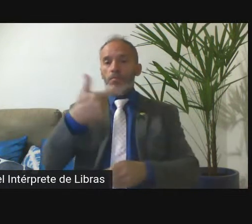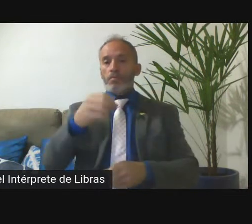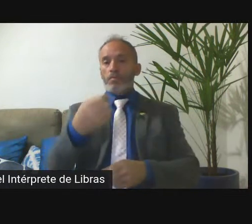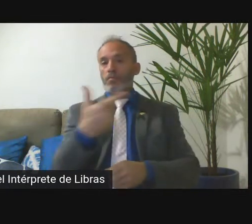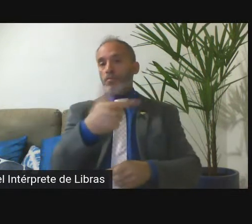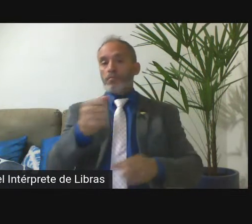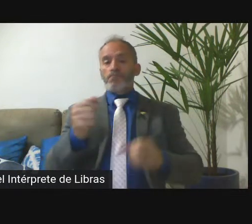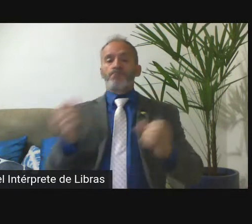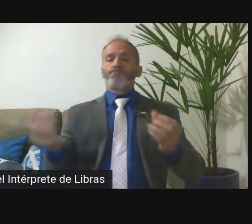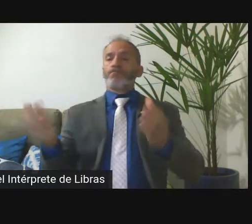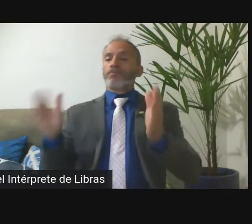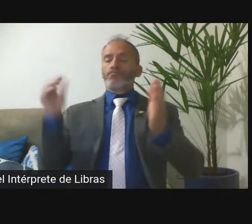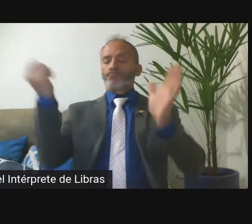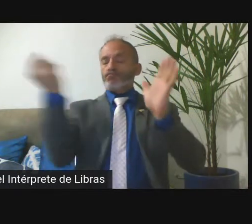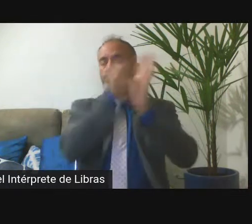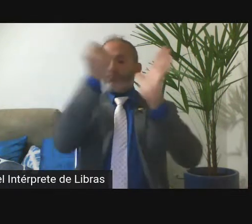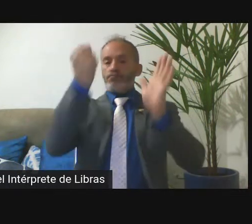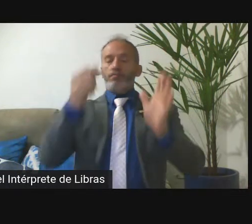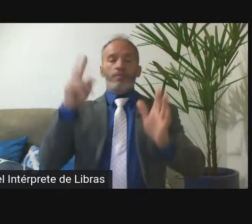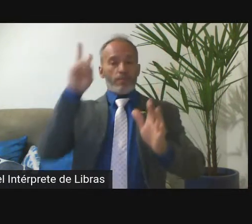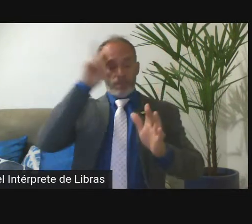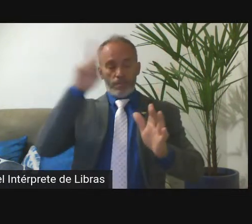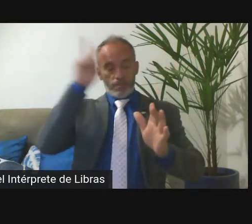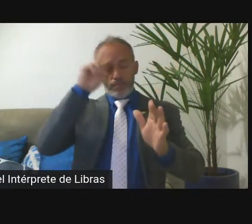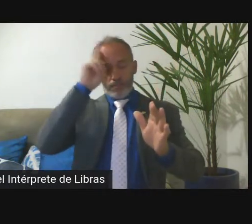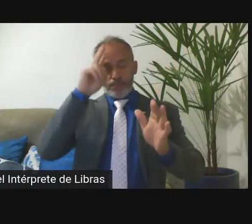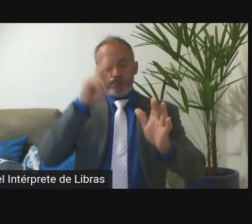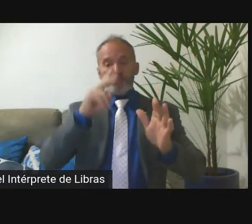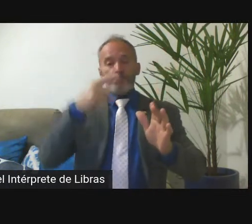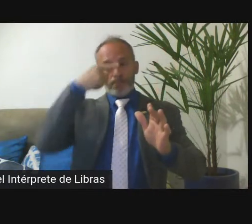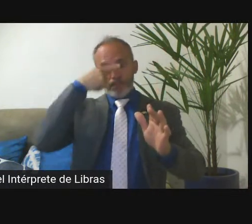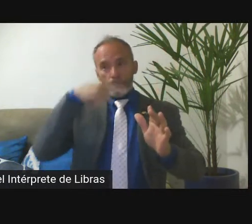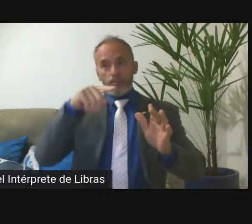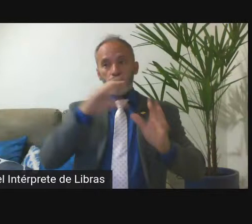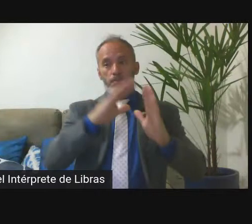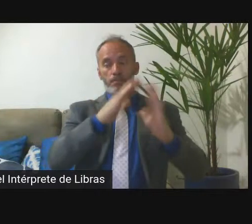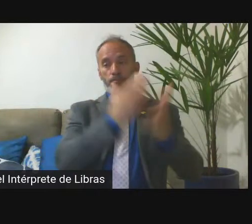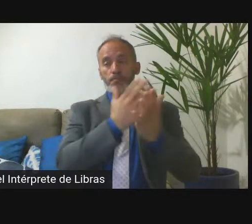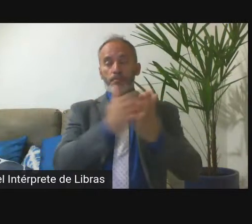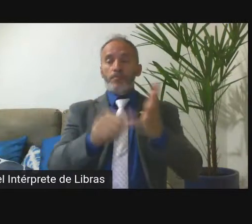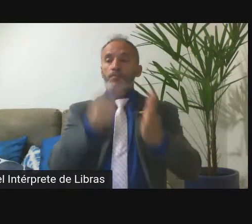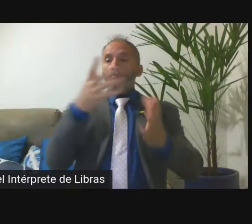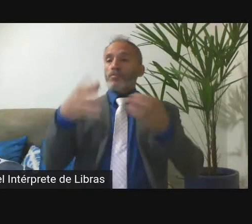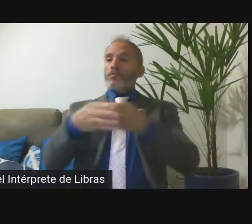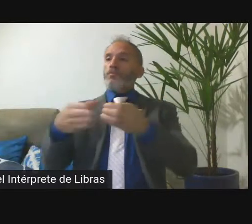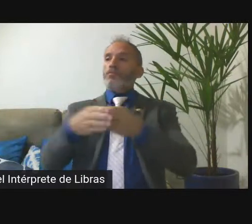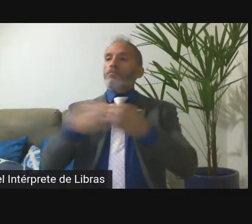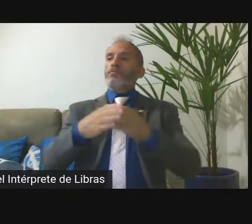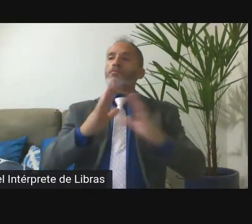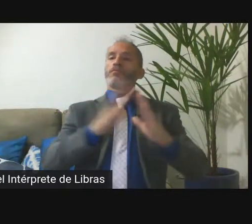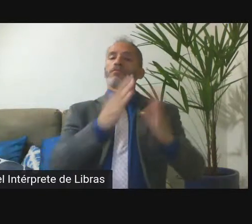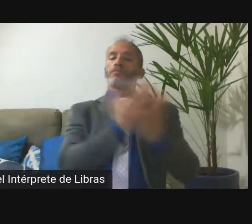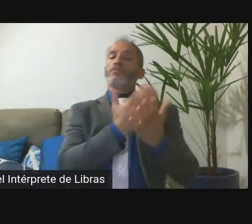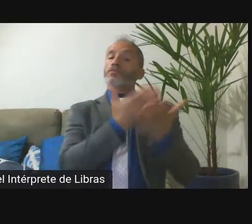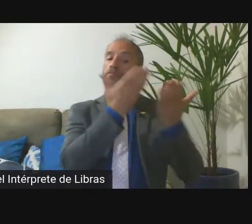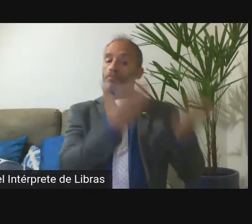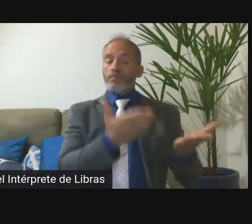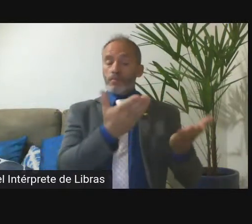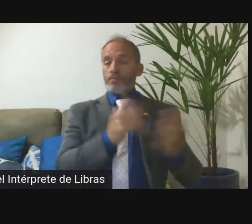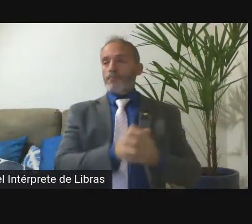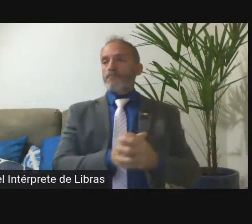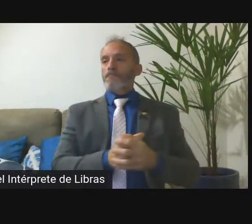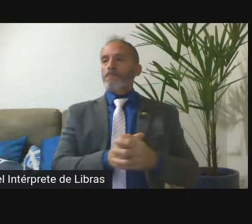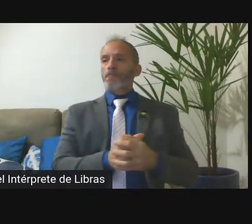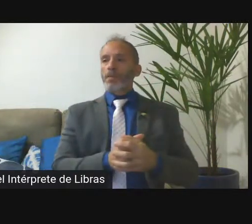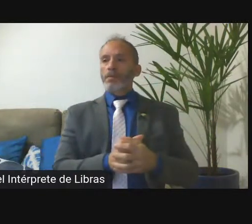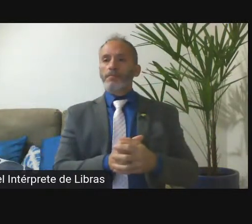para a história da Escola de Engenharia e da UFLA, como sendo a primeira turma de formandos da Escola de Engenharia. Isto